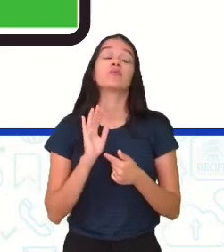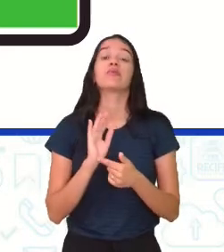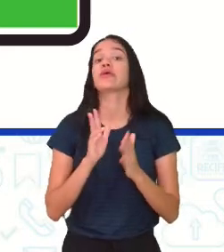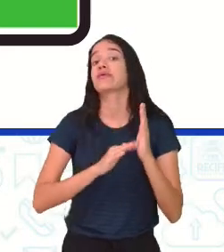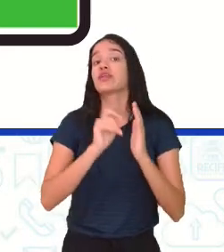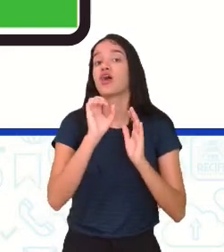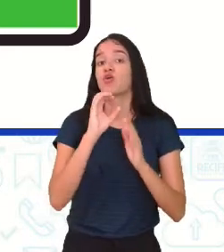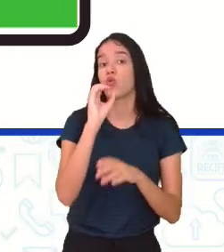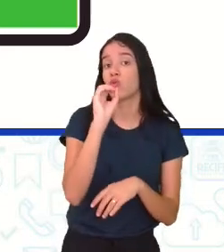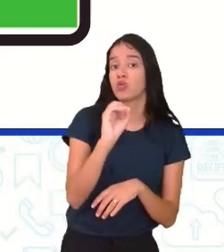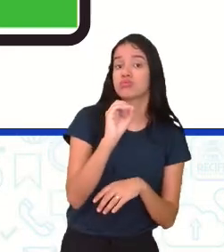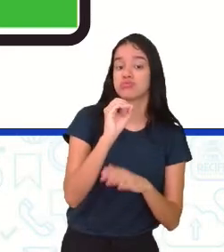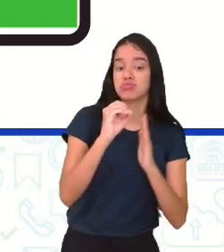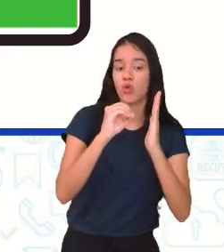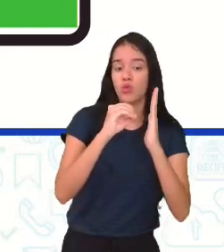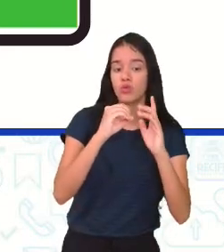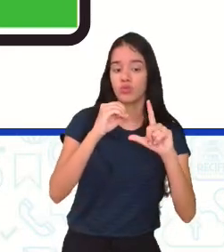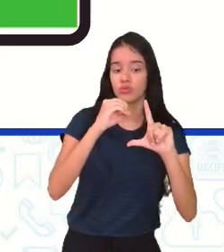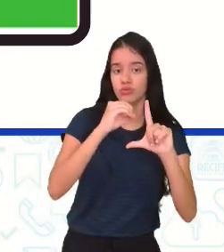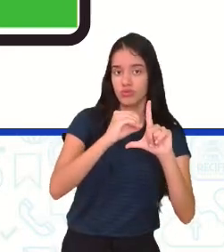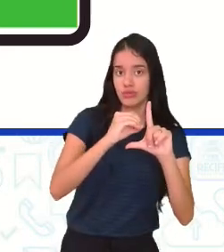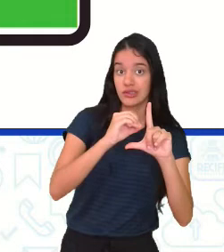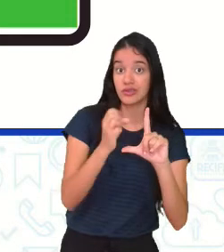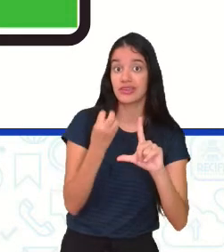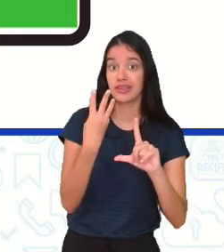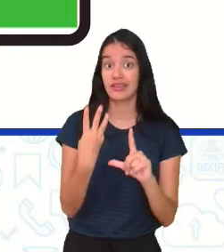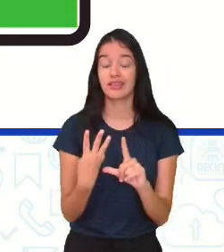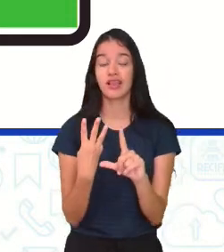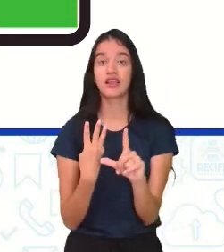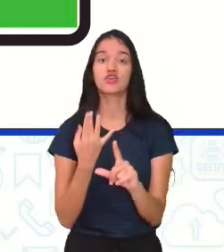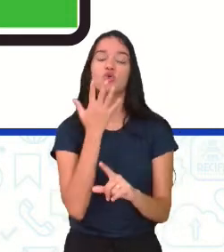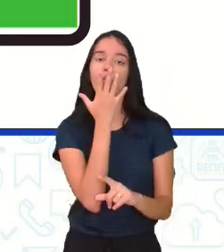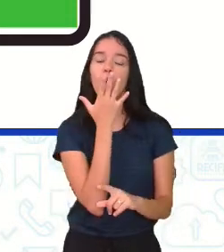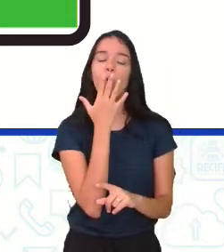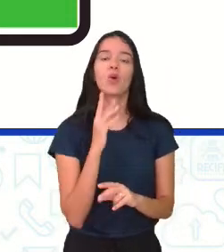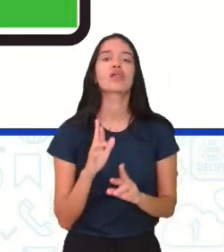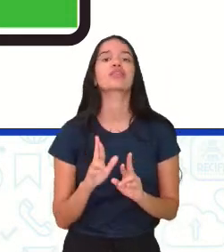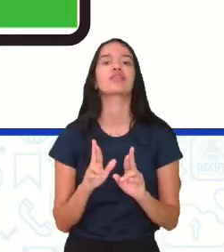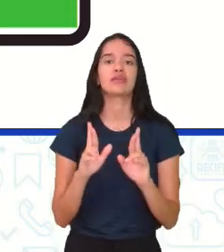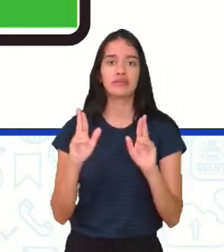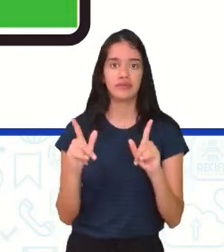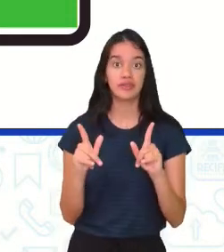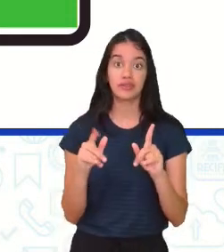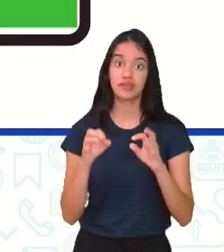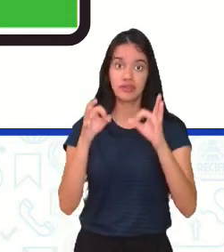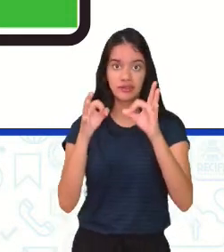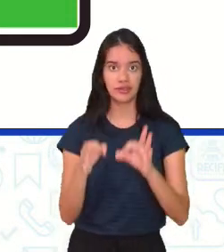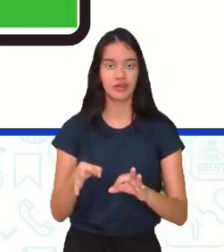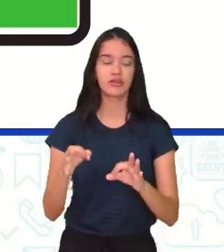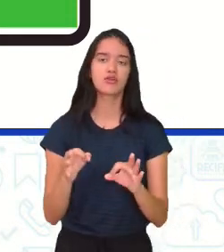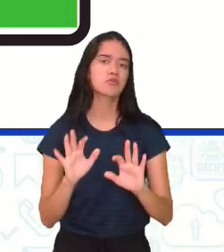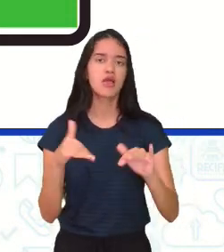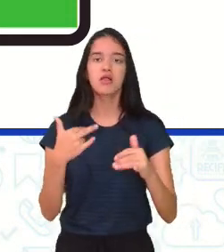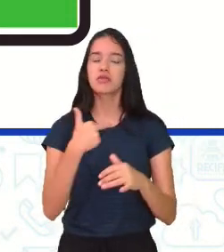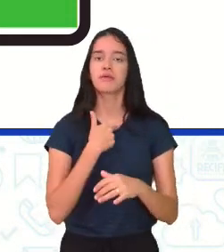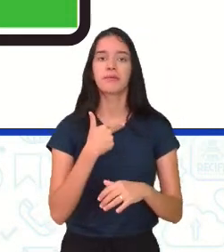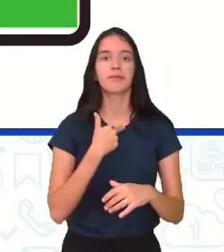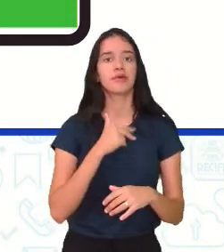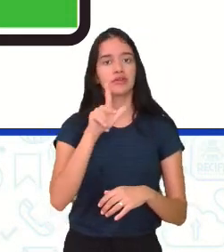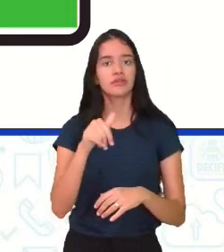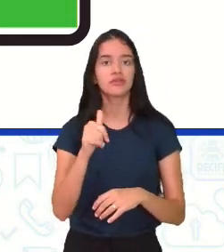o círculo de 3 cores diferentes, porque eu tenho 4 cores, certo? e não pode aí